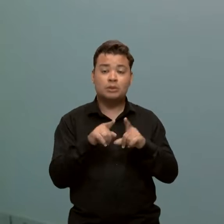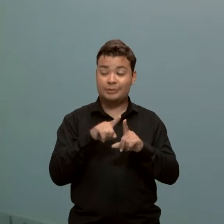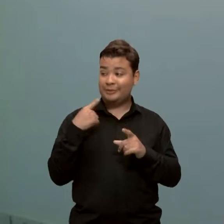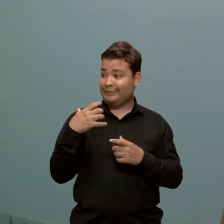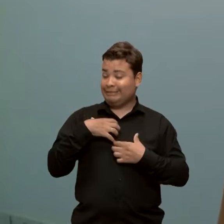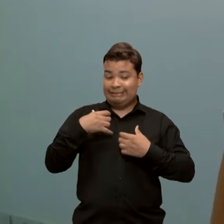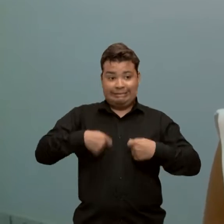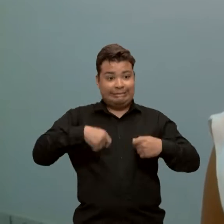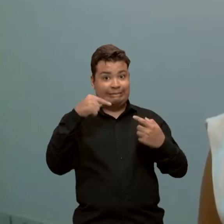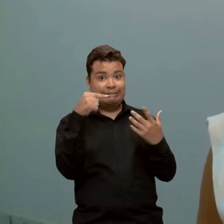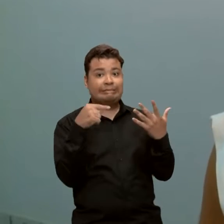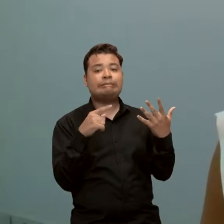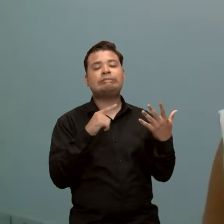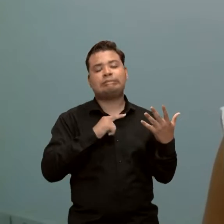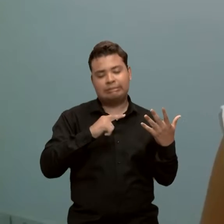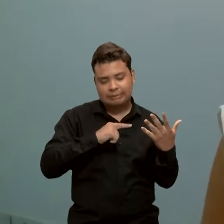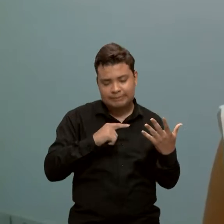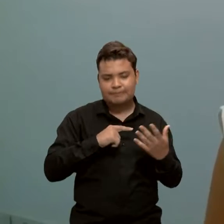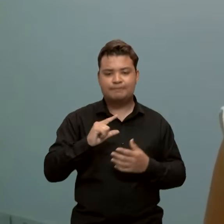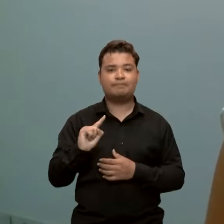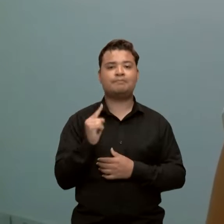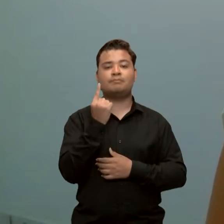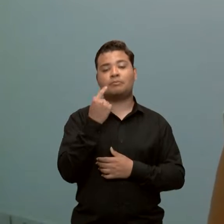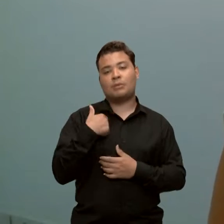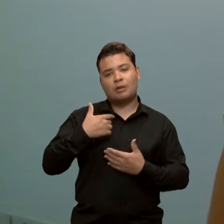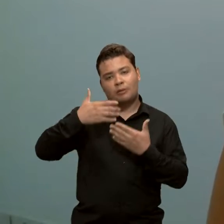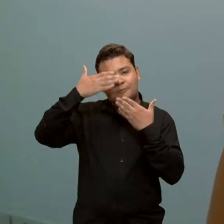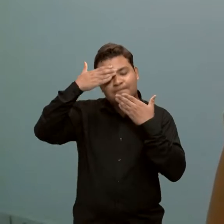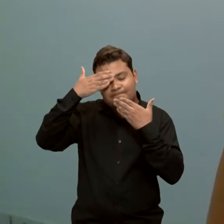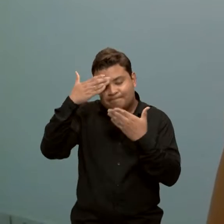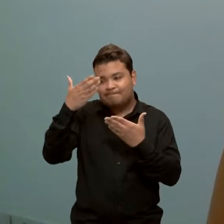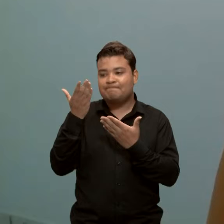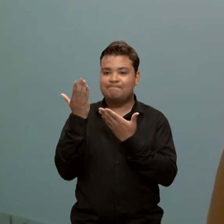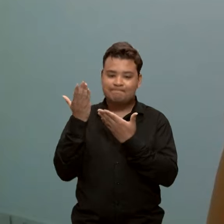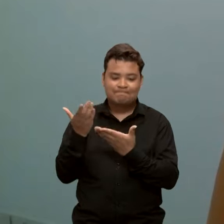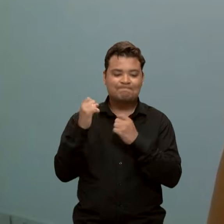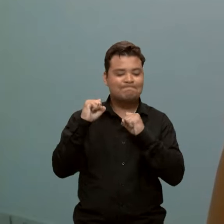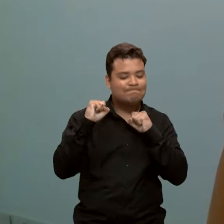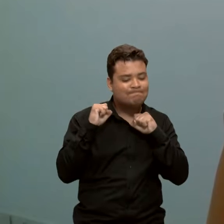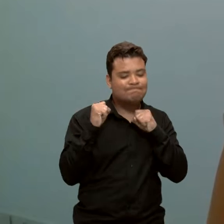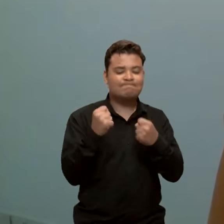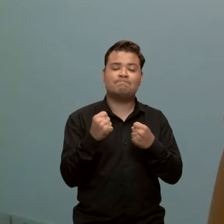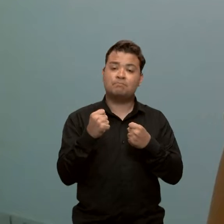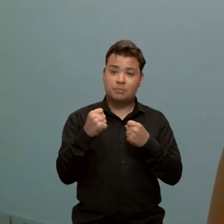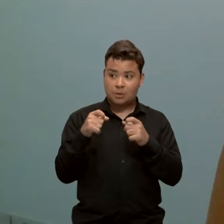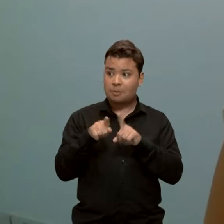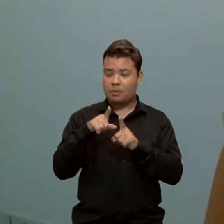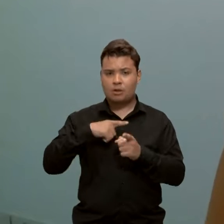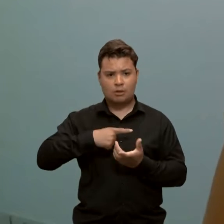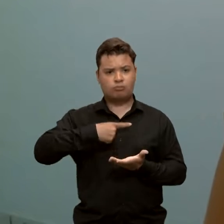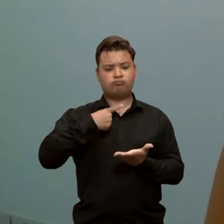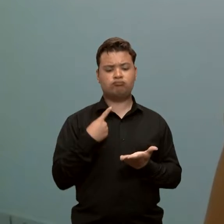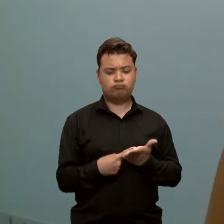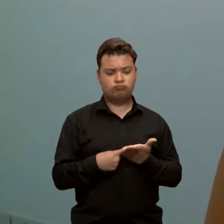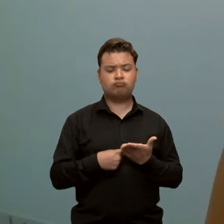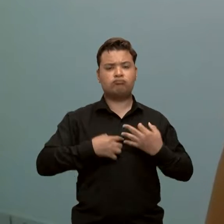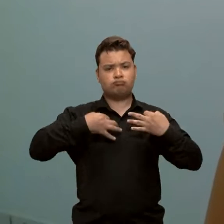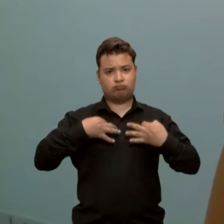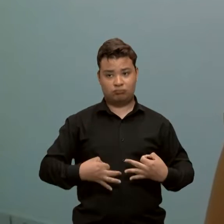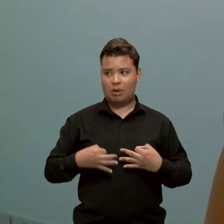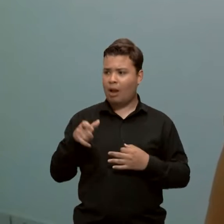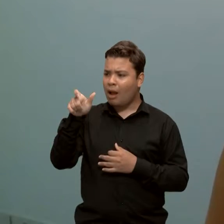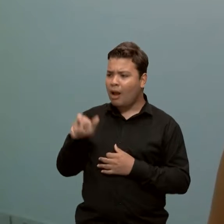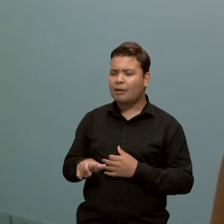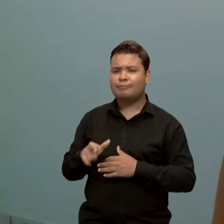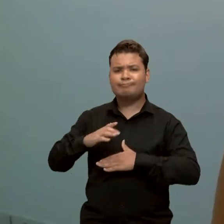tínhamos. Então, o primeiro de tudo é agradecer aí o empenho, a dedicação, o compromisso dessa grande profissional, que é a